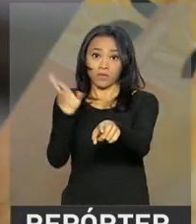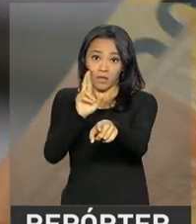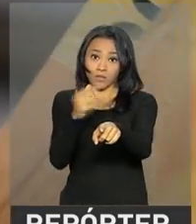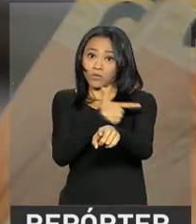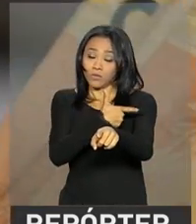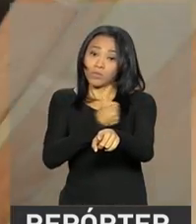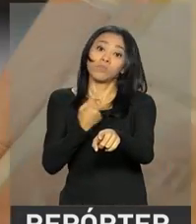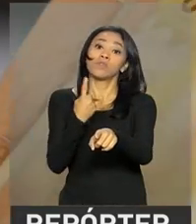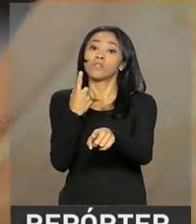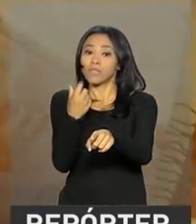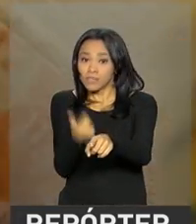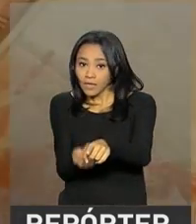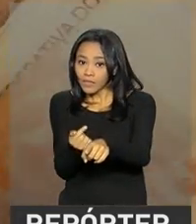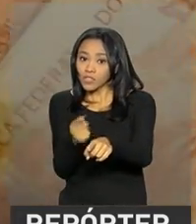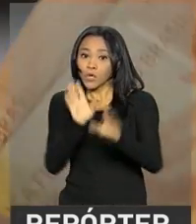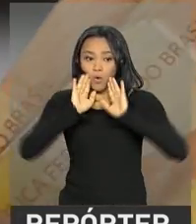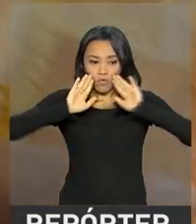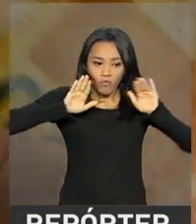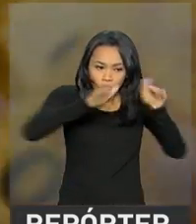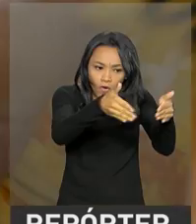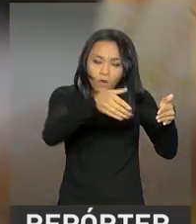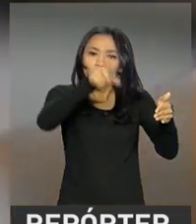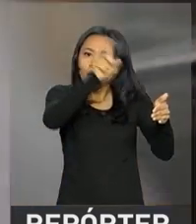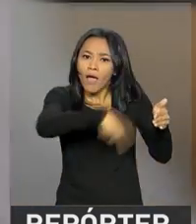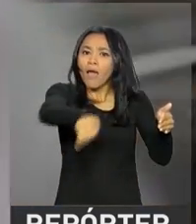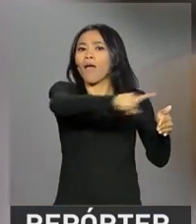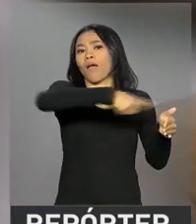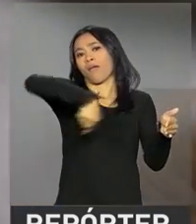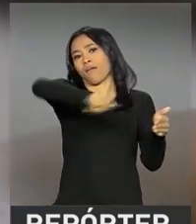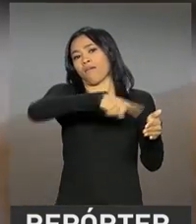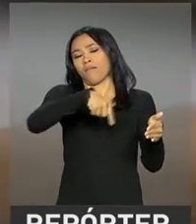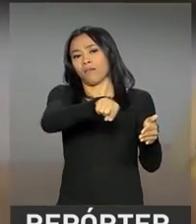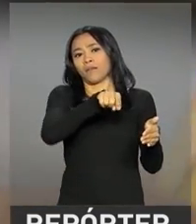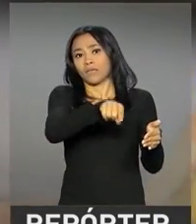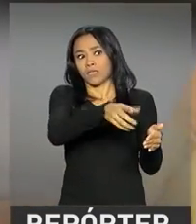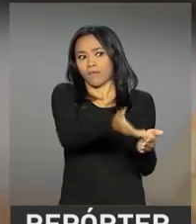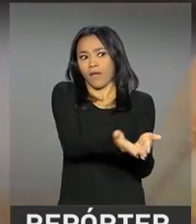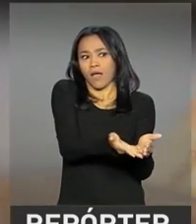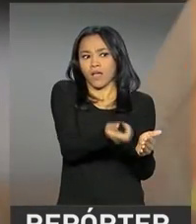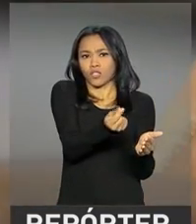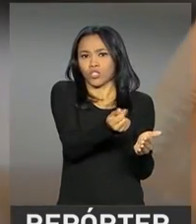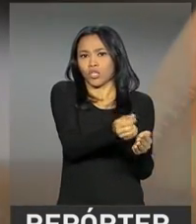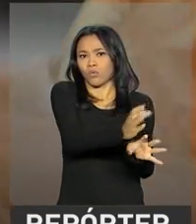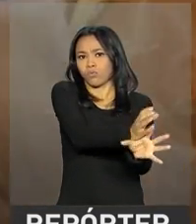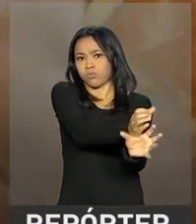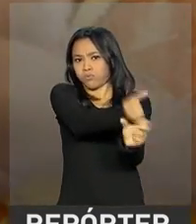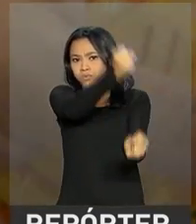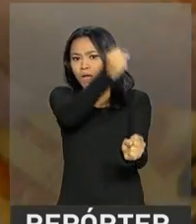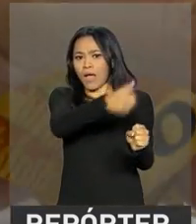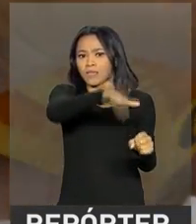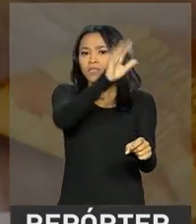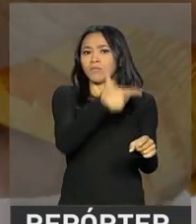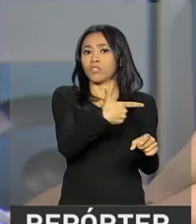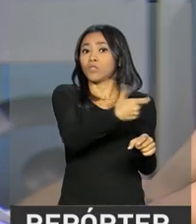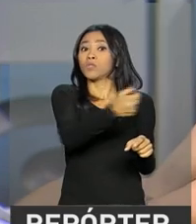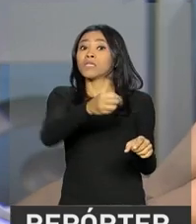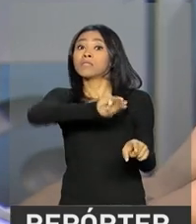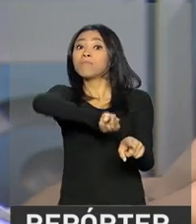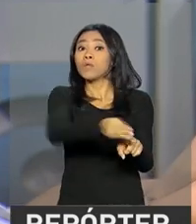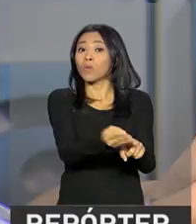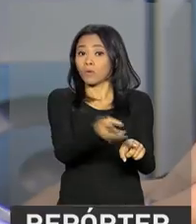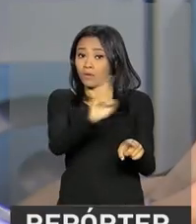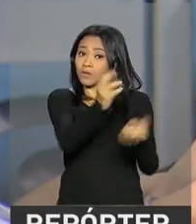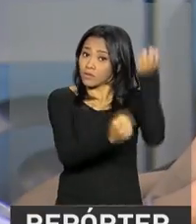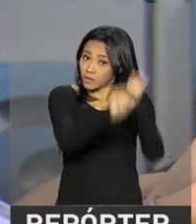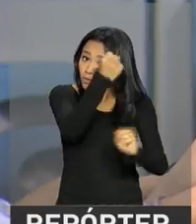o foco da fiscalização foram os grandes contribuintes com faturamento acima de 200 milhões de reais por ano o grande